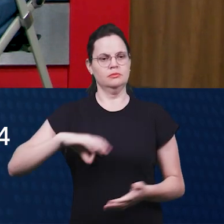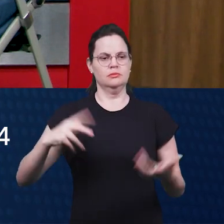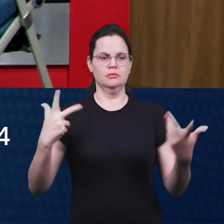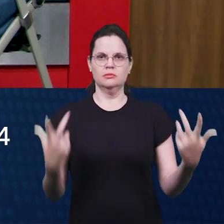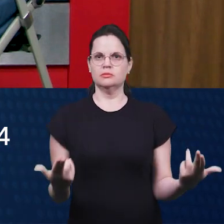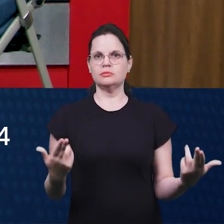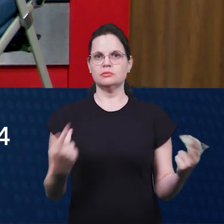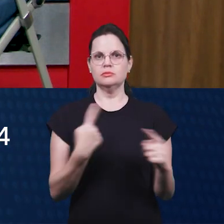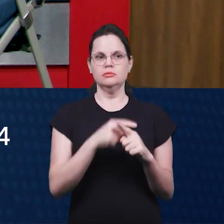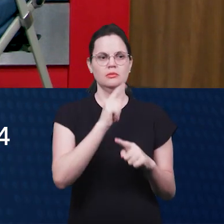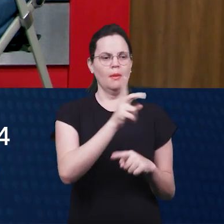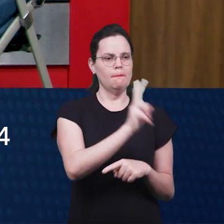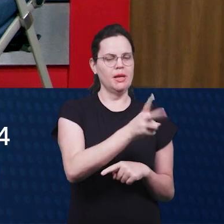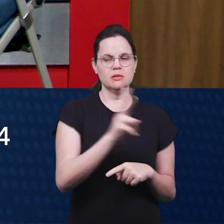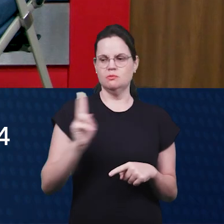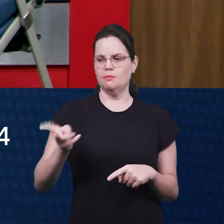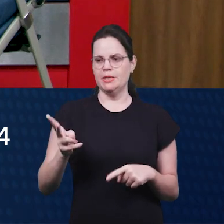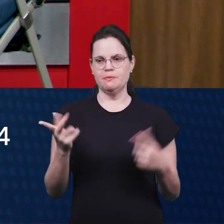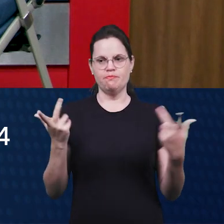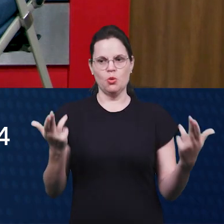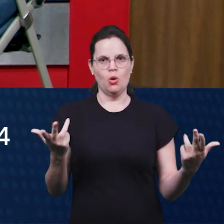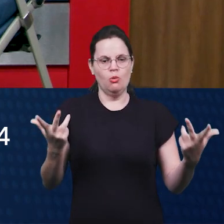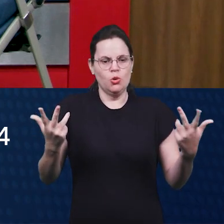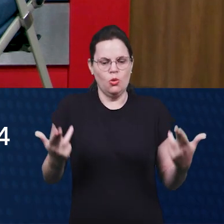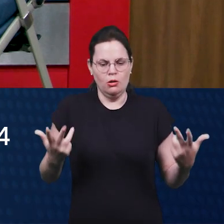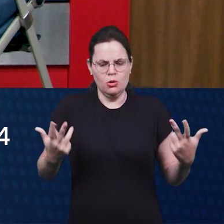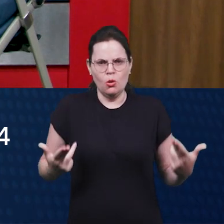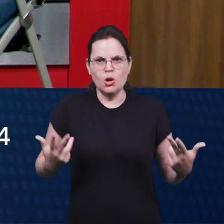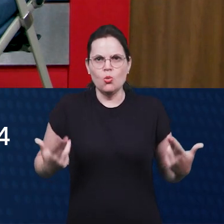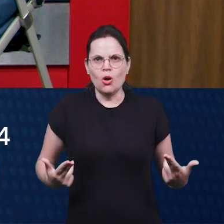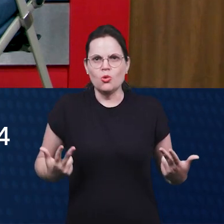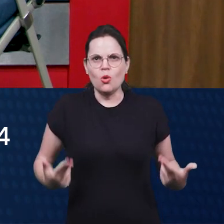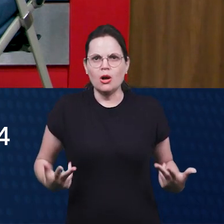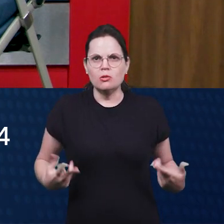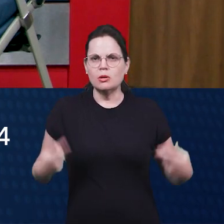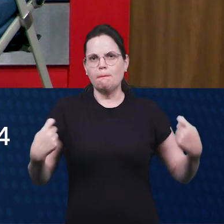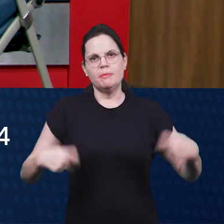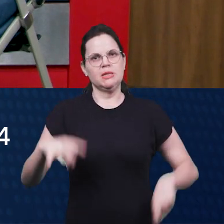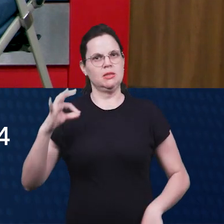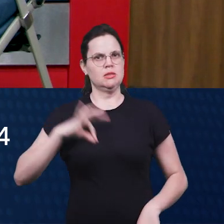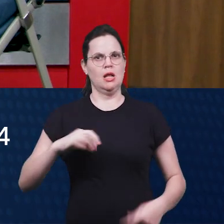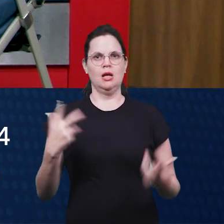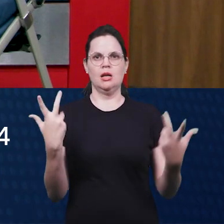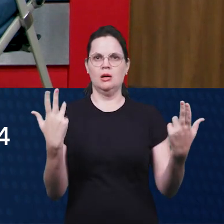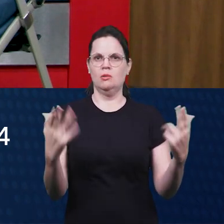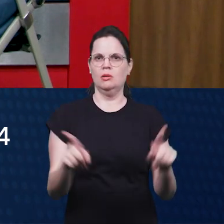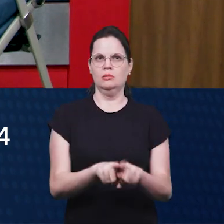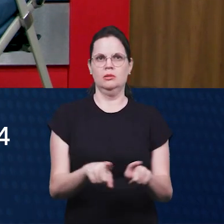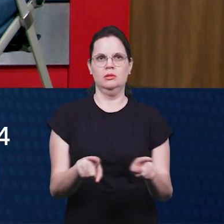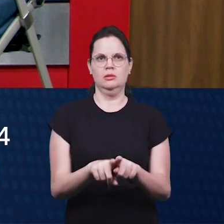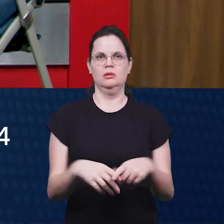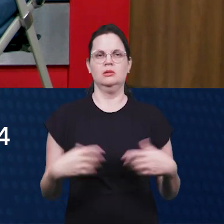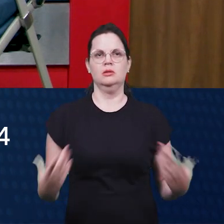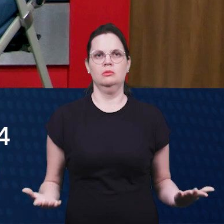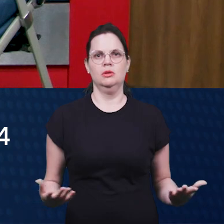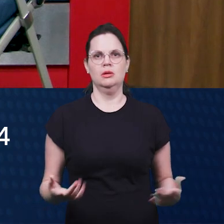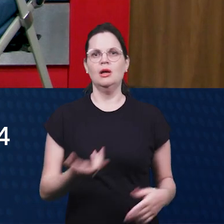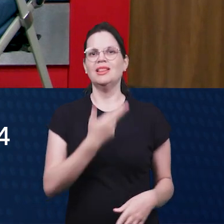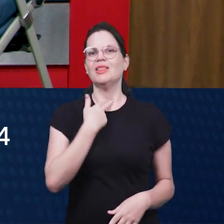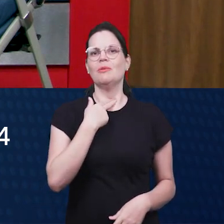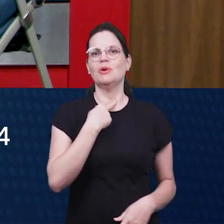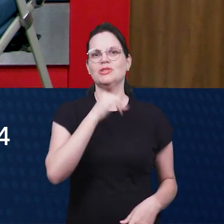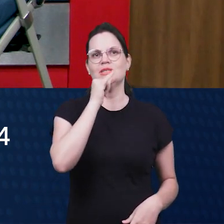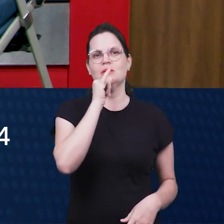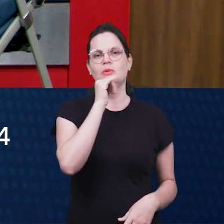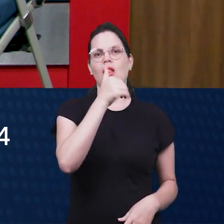funcionário que trabalhava nas mesmas condições, em período de contrato de trabalho próximo, vigente, não pode ser muito tempo. Há 10 anos atrás